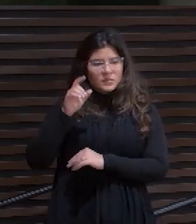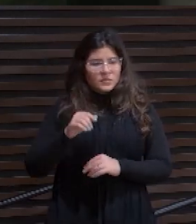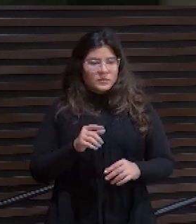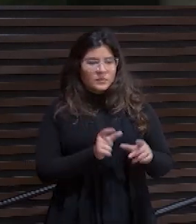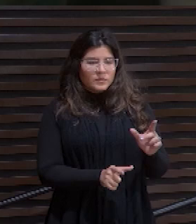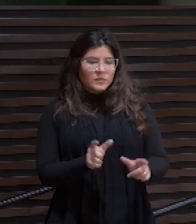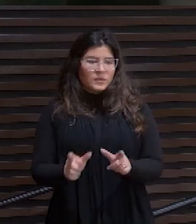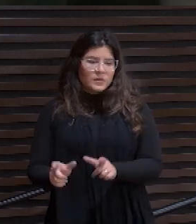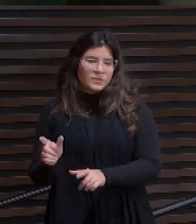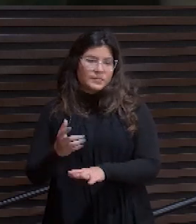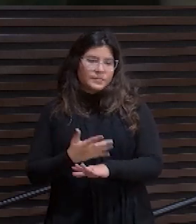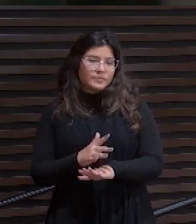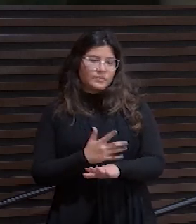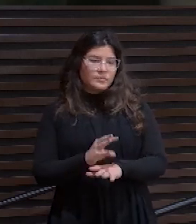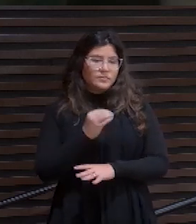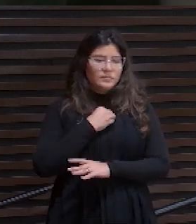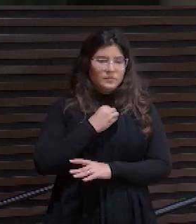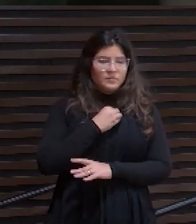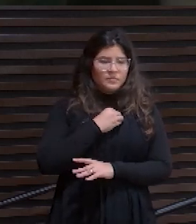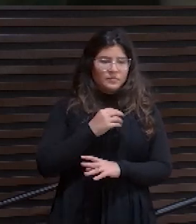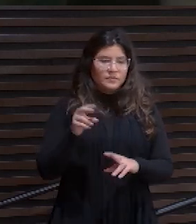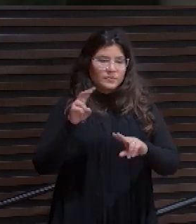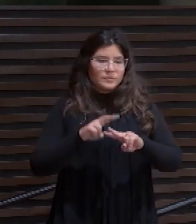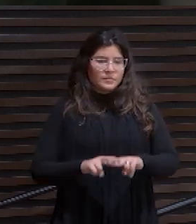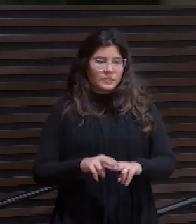prisão do pecado, na prisão da religião,